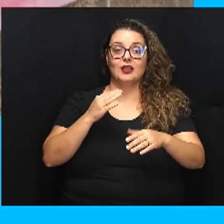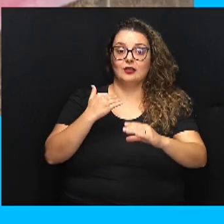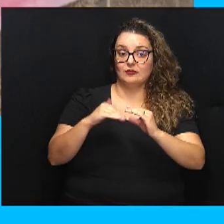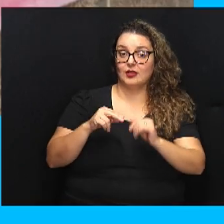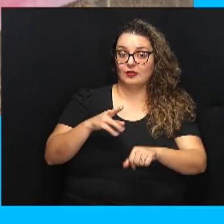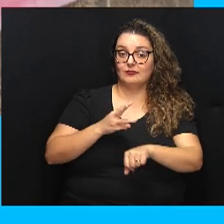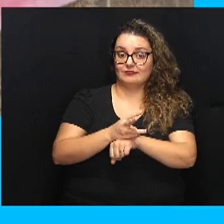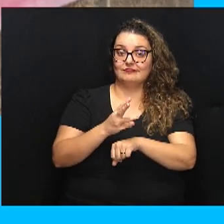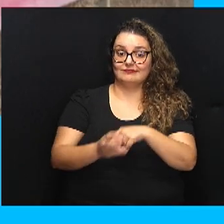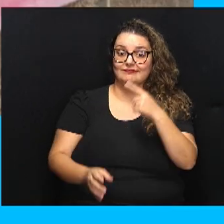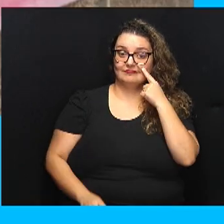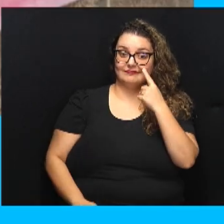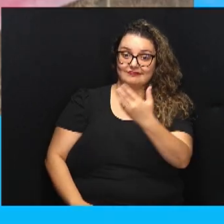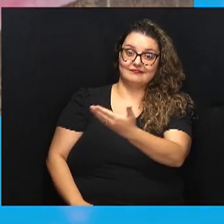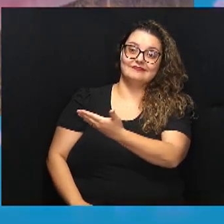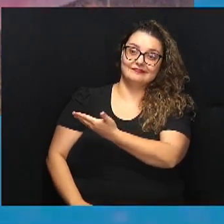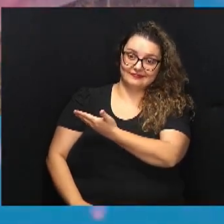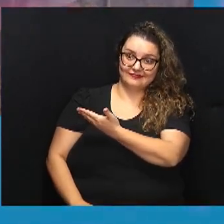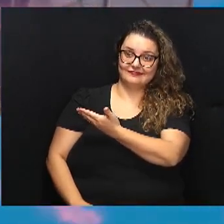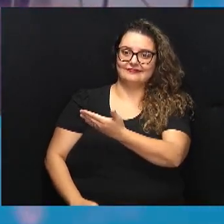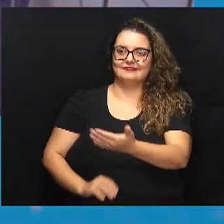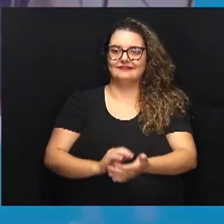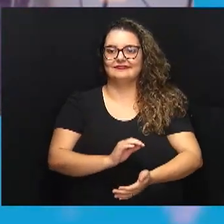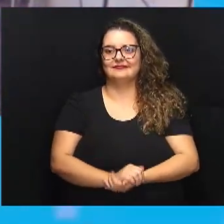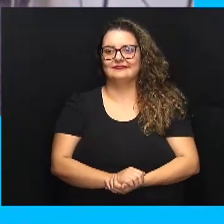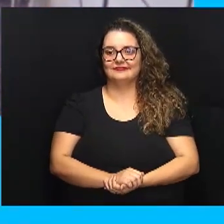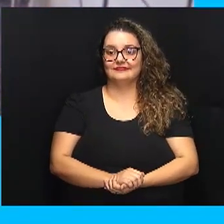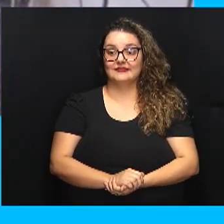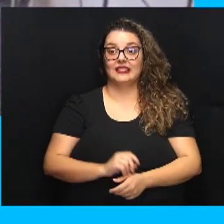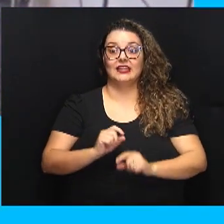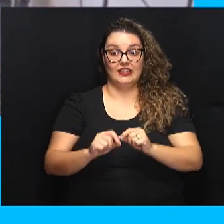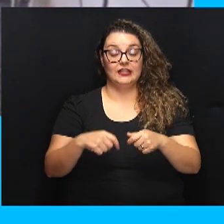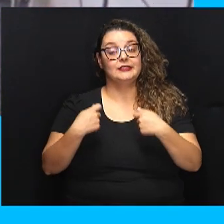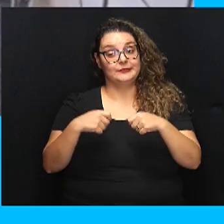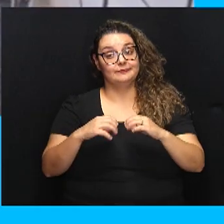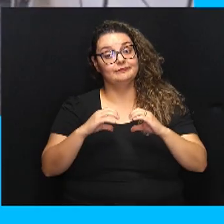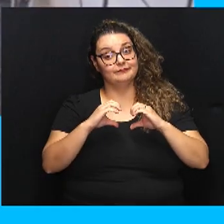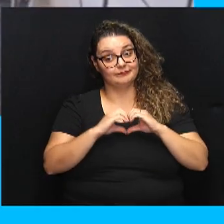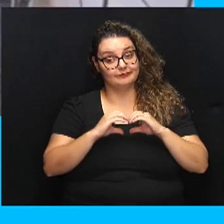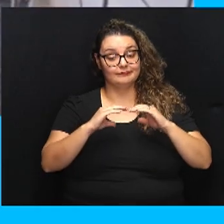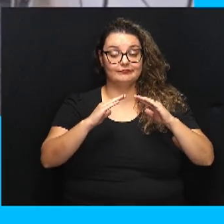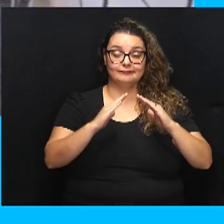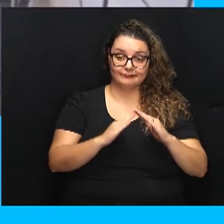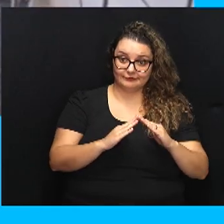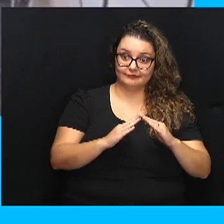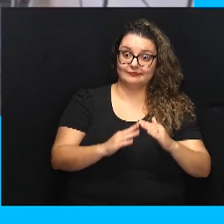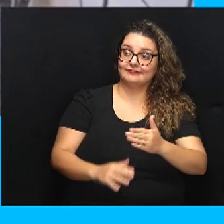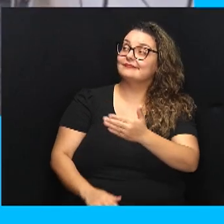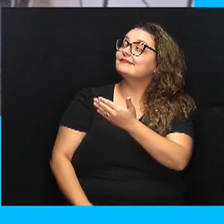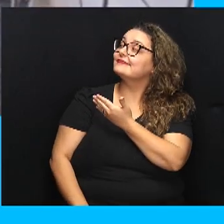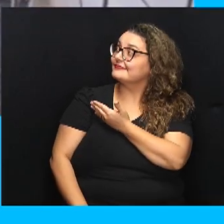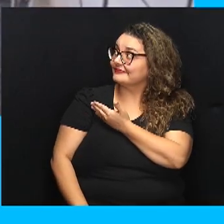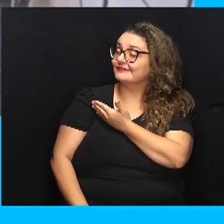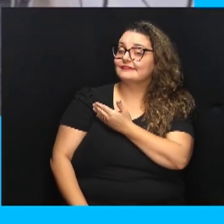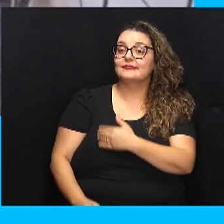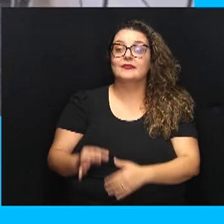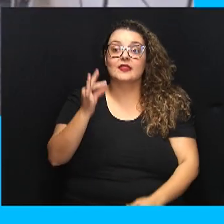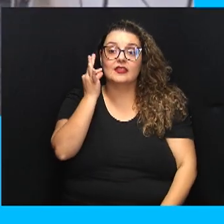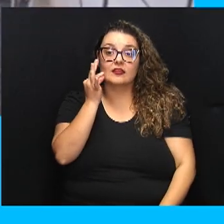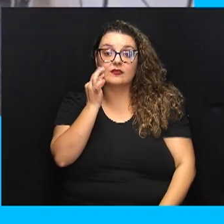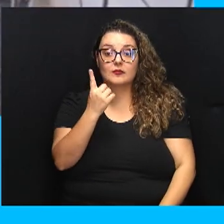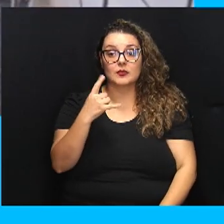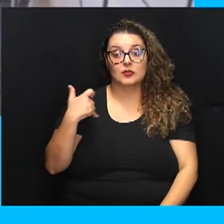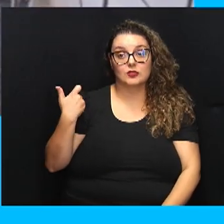ou pelo WhatsApp da Carla Muncinati. Quem também precisa de um lar é a Docinha Ravena. Fêmea de 1 ano,